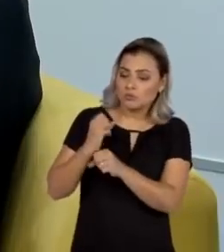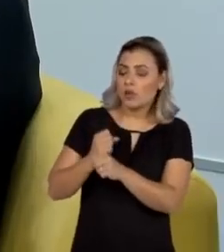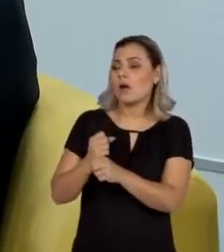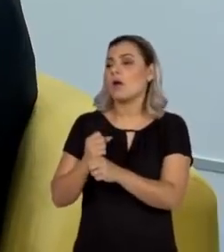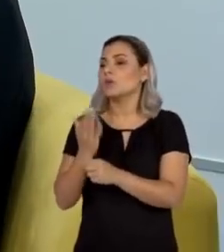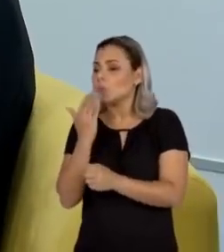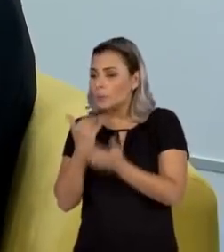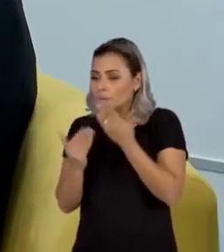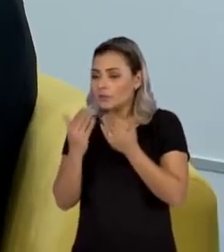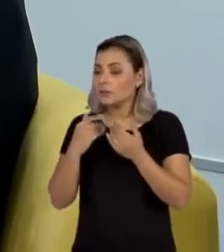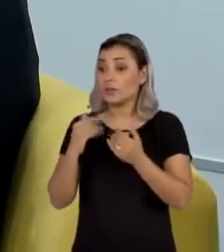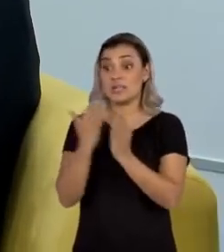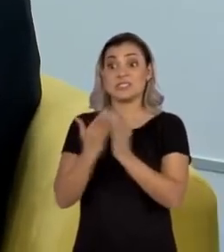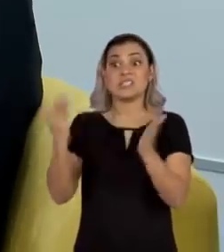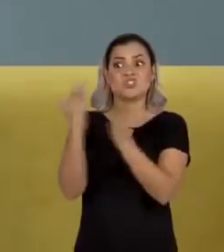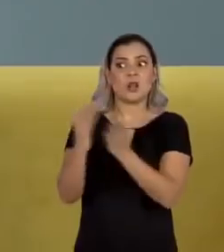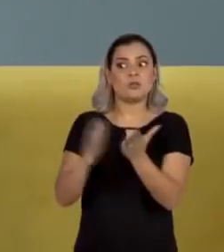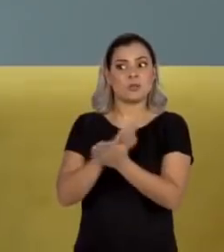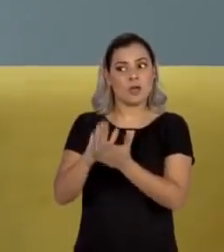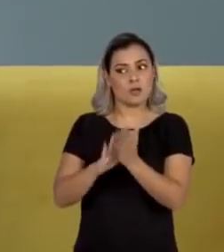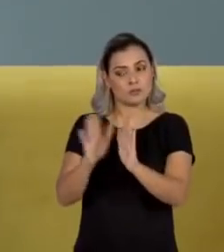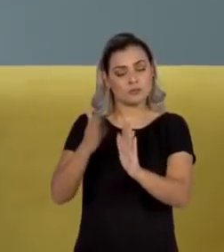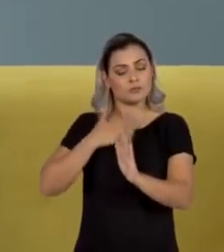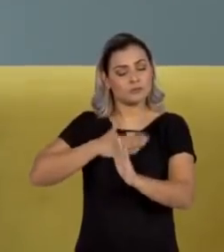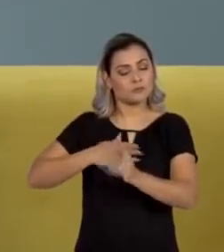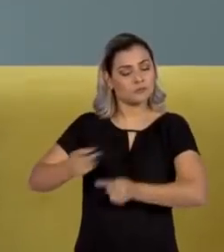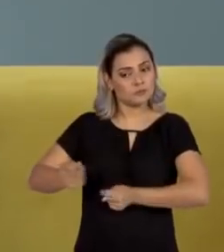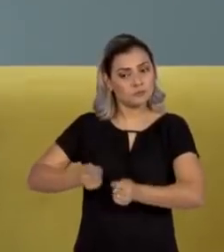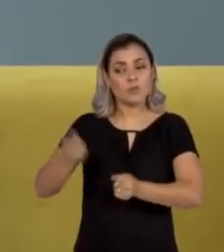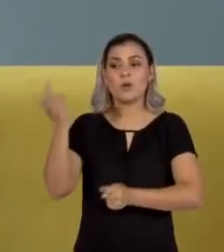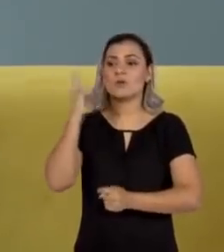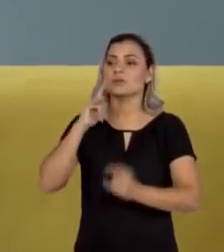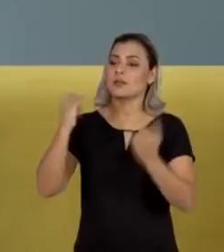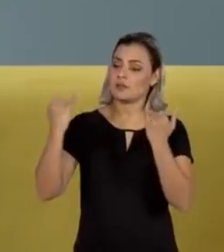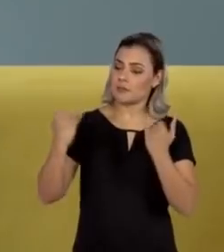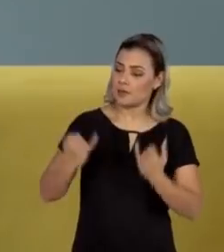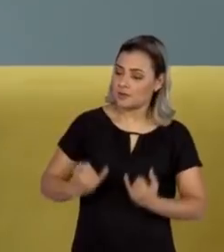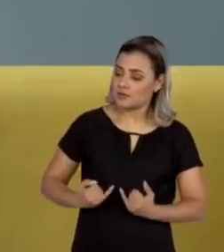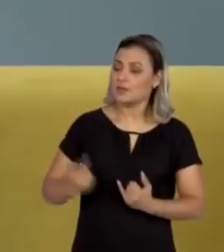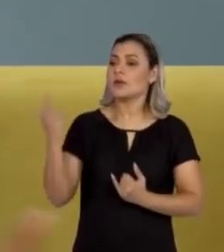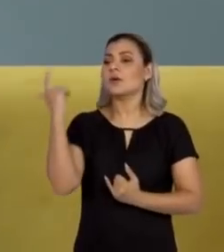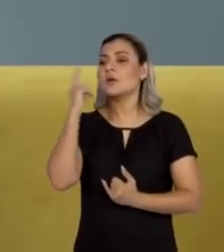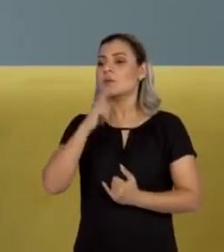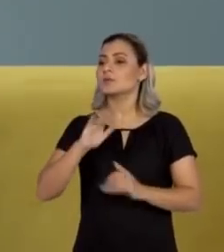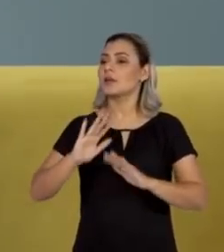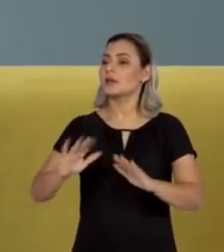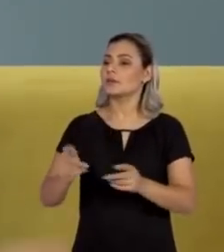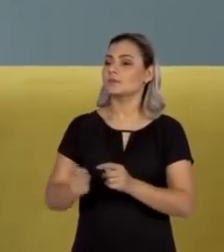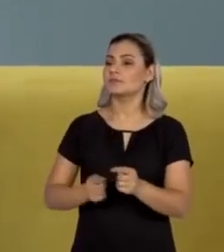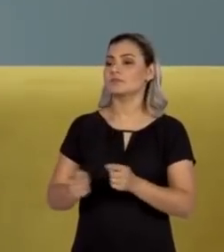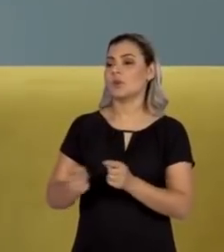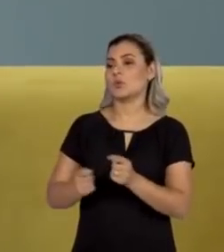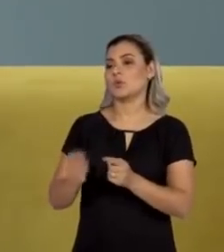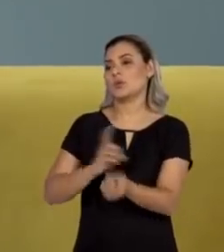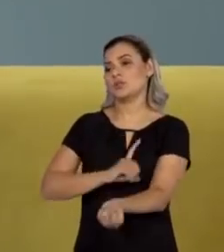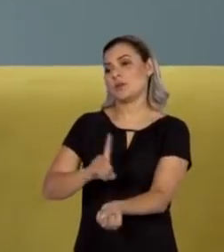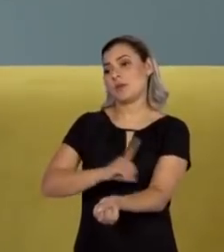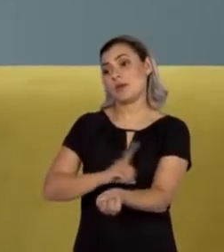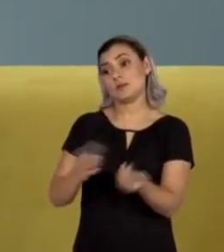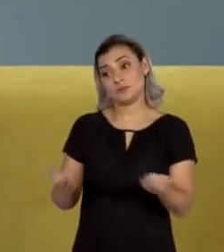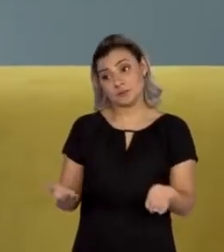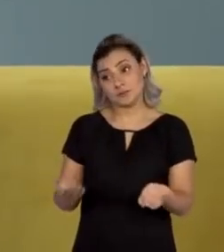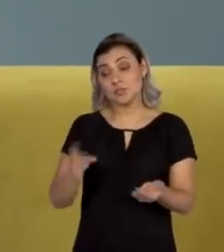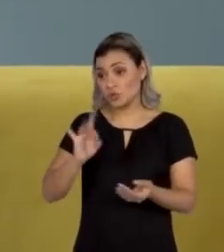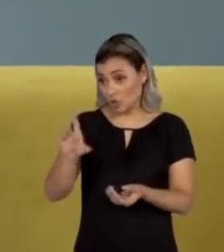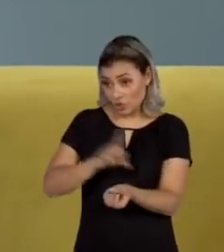não comer exageradamente, vai fazer com que ele possa perder peso e, com a perda de peso, ter um melhor controle do diabetes. Não só